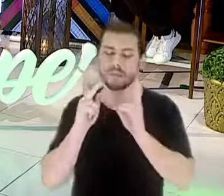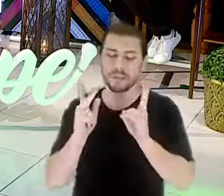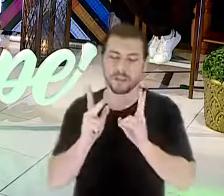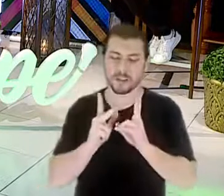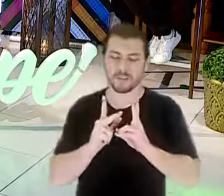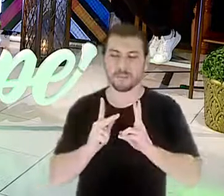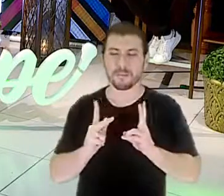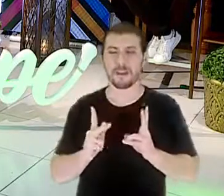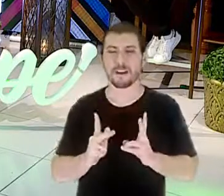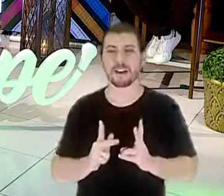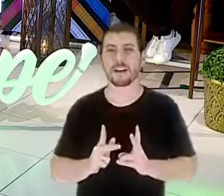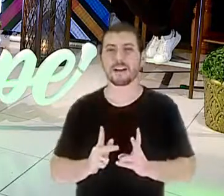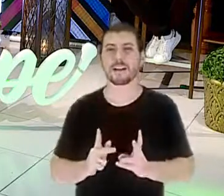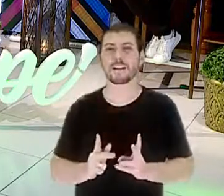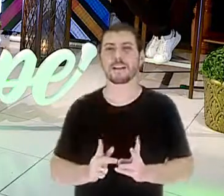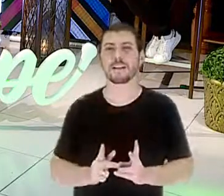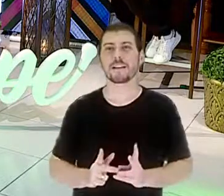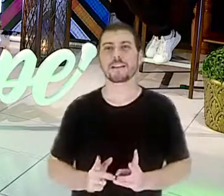satisfaz.